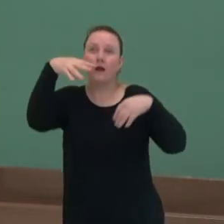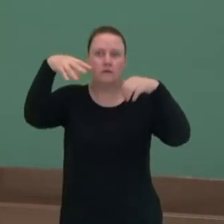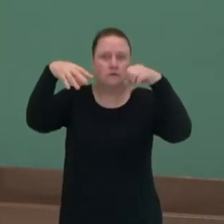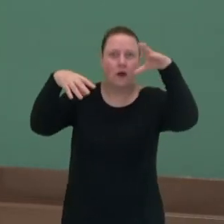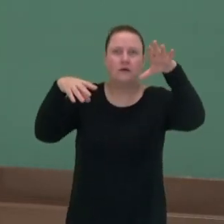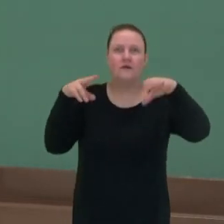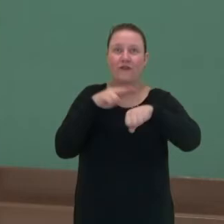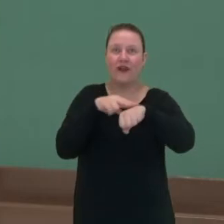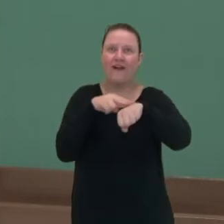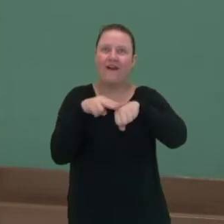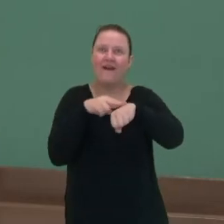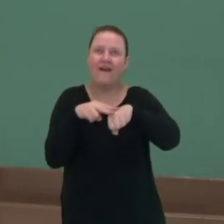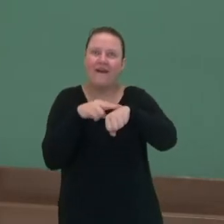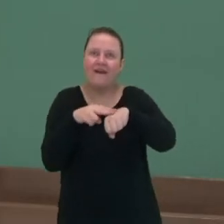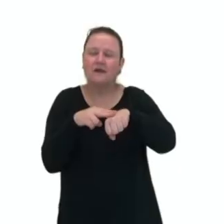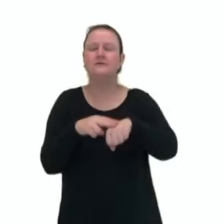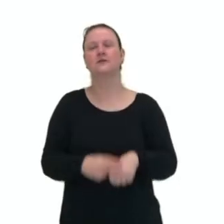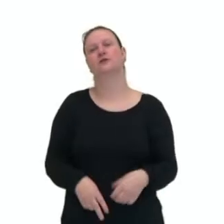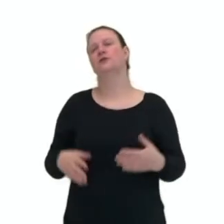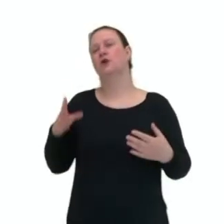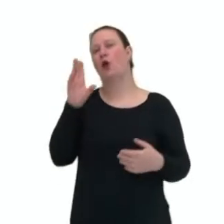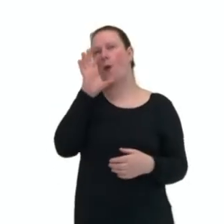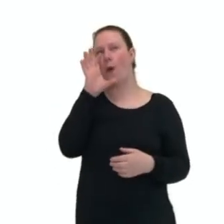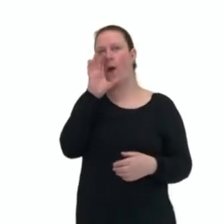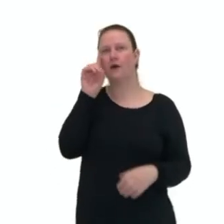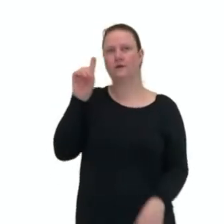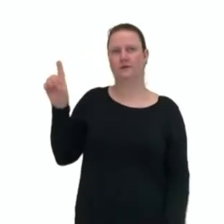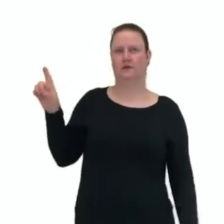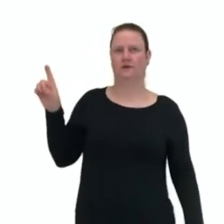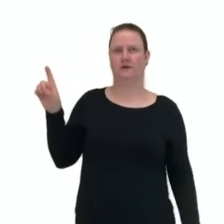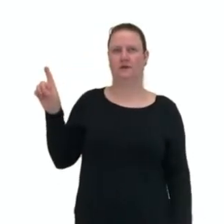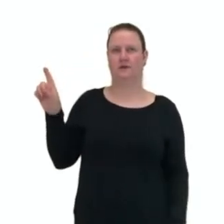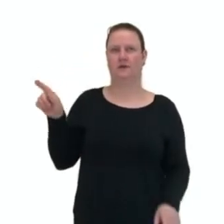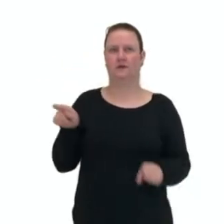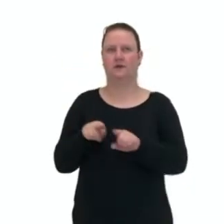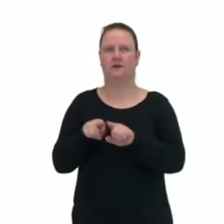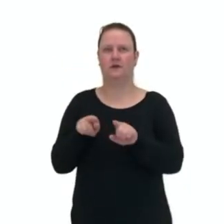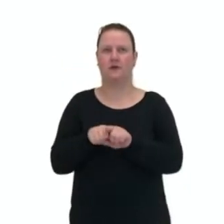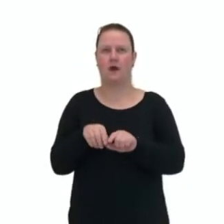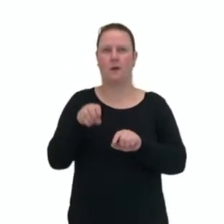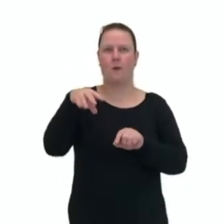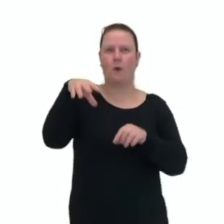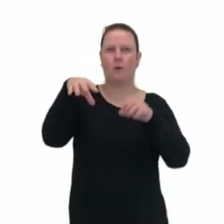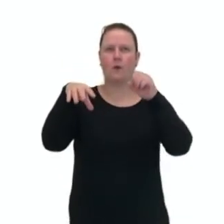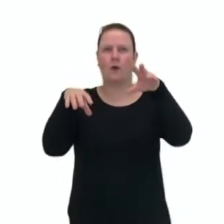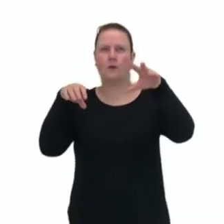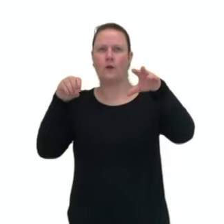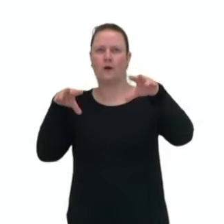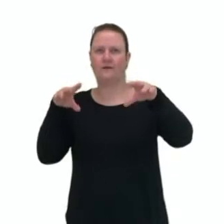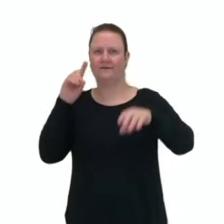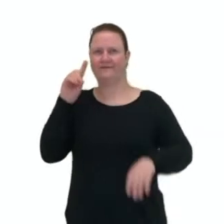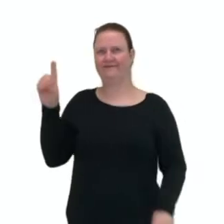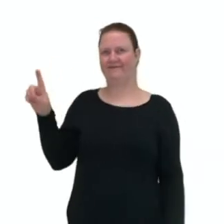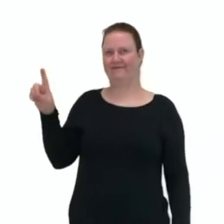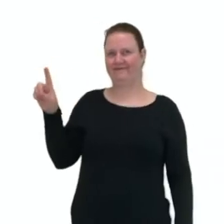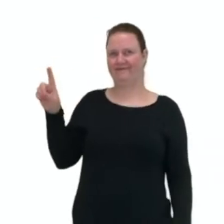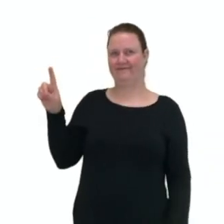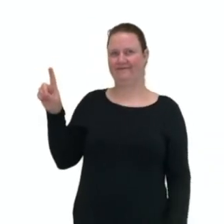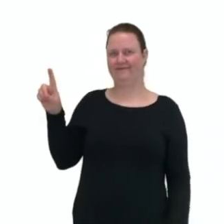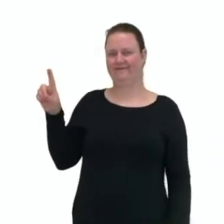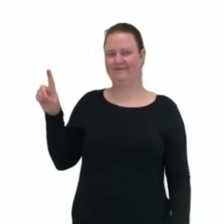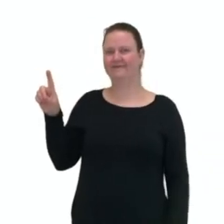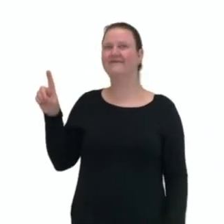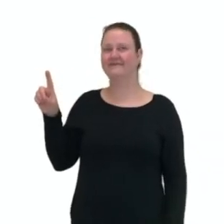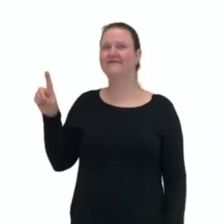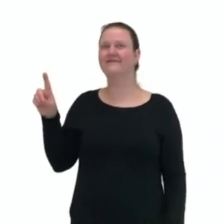esses animais. Reparem nessa animação que eu trago para você, o brilho emitido por esse animal.